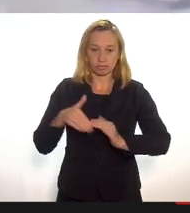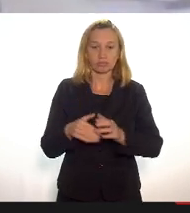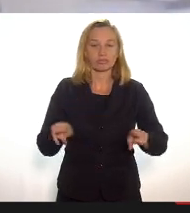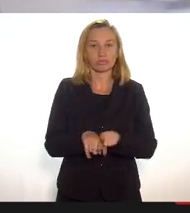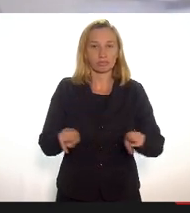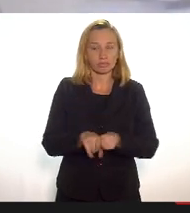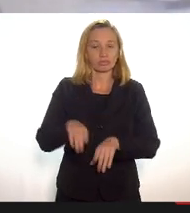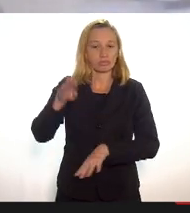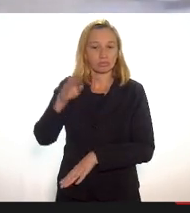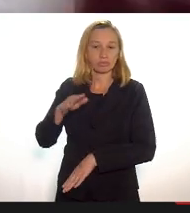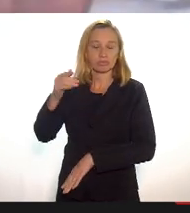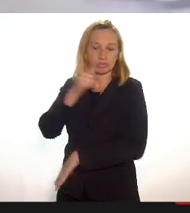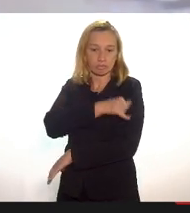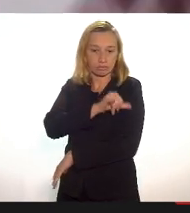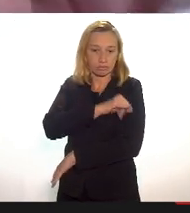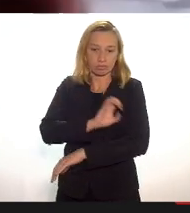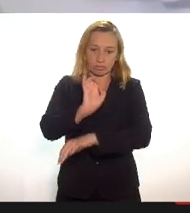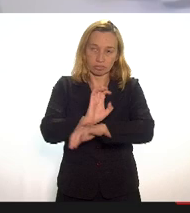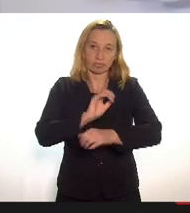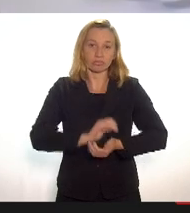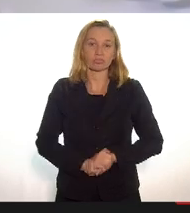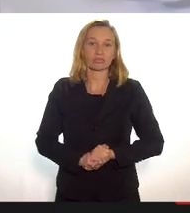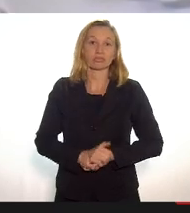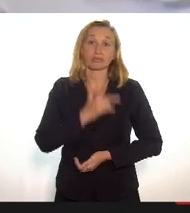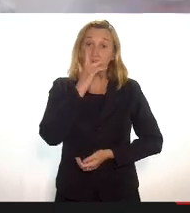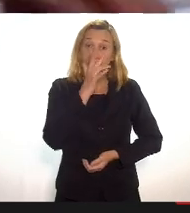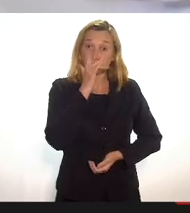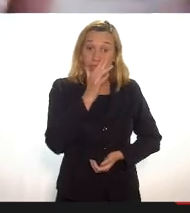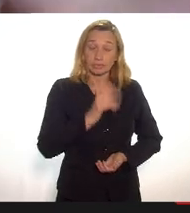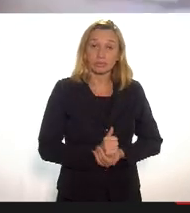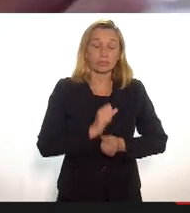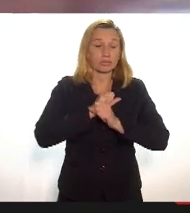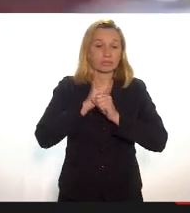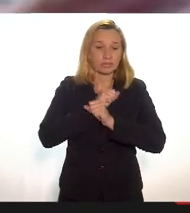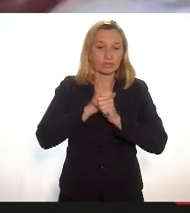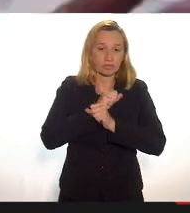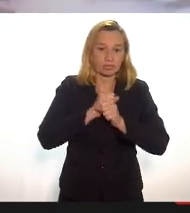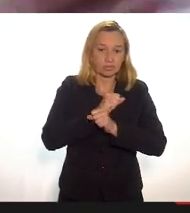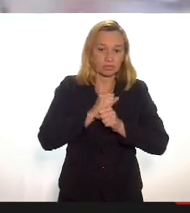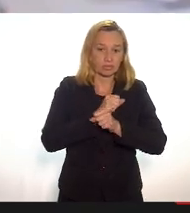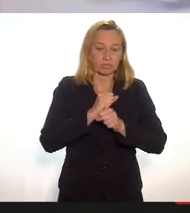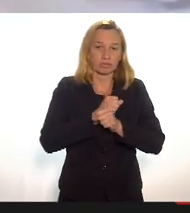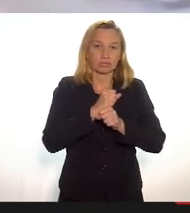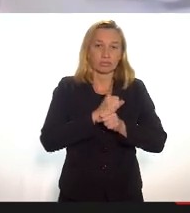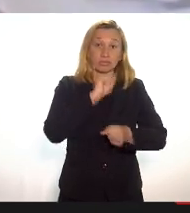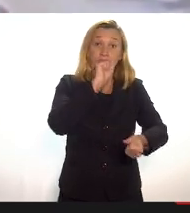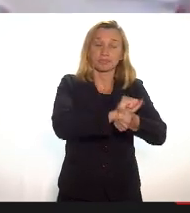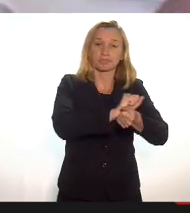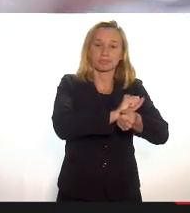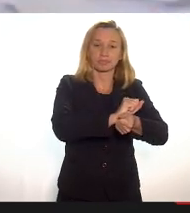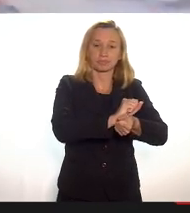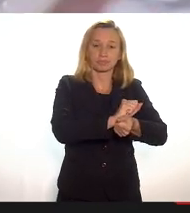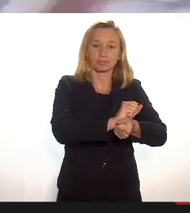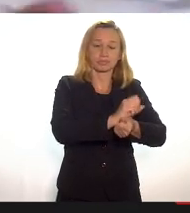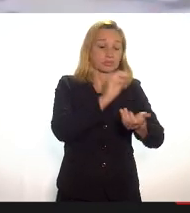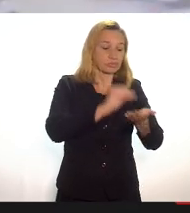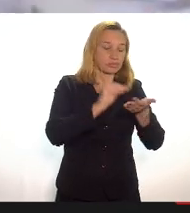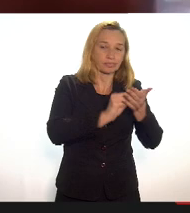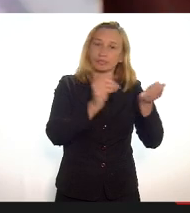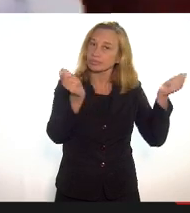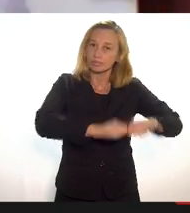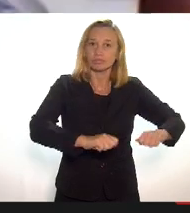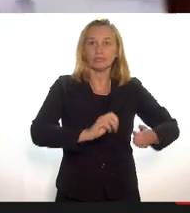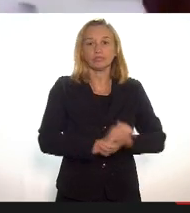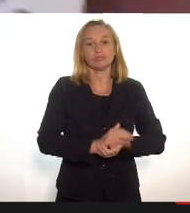Estado de Janeiro. O Estado de Janeiro parece que está há muitos anos com carimbo, deputada Rejane, né, de incompetência e corrupção,